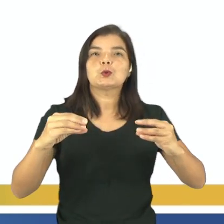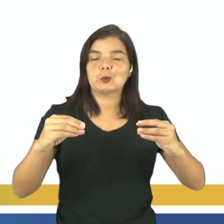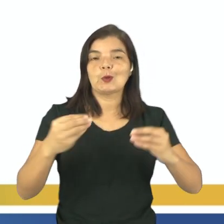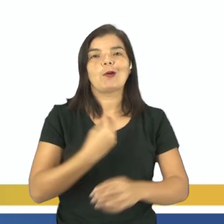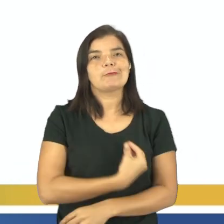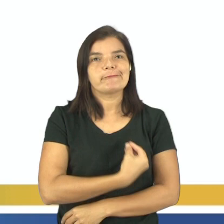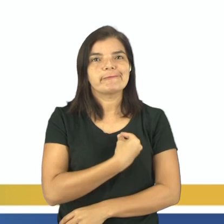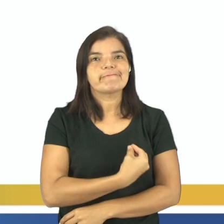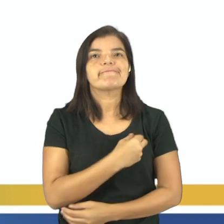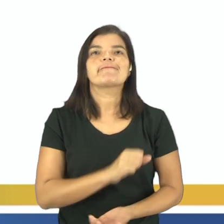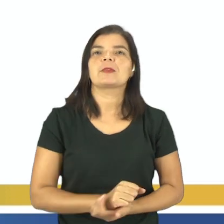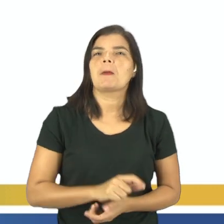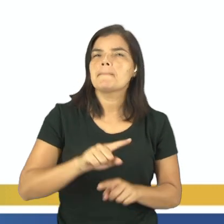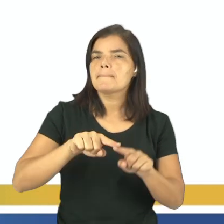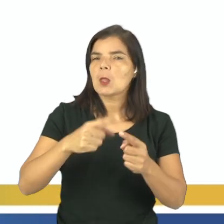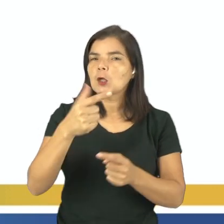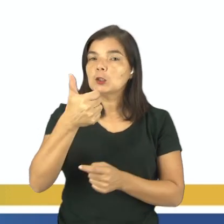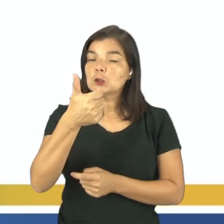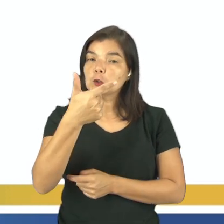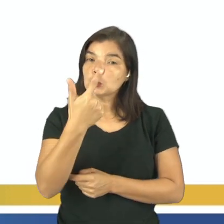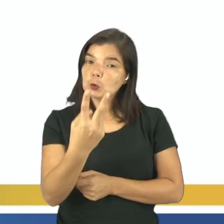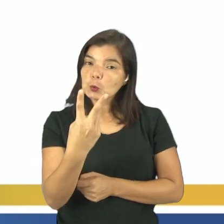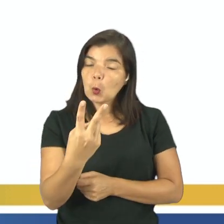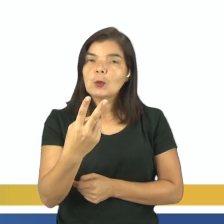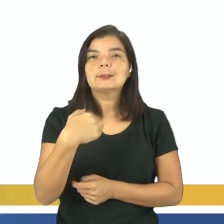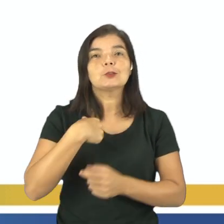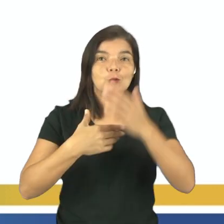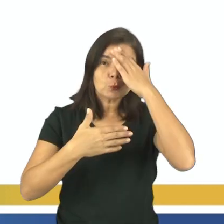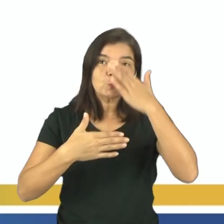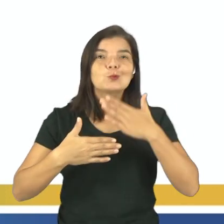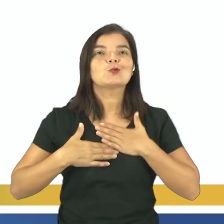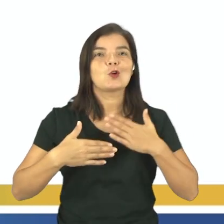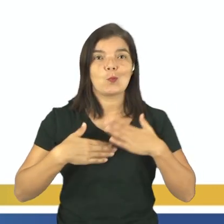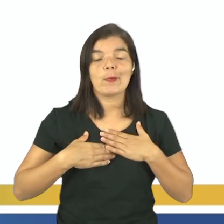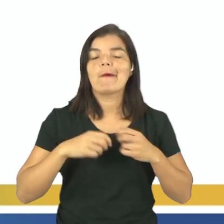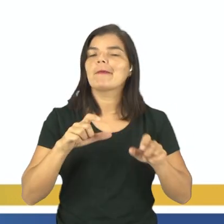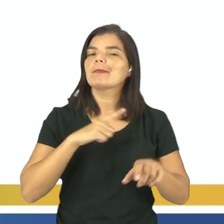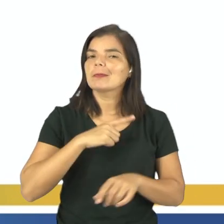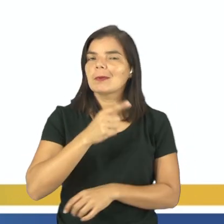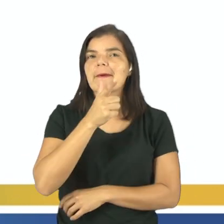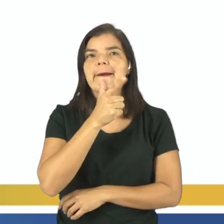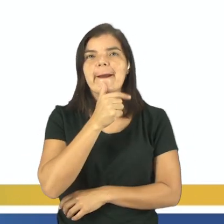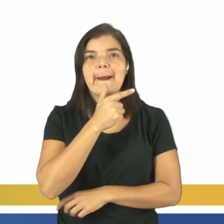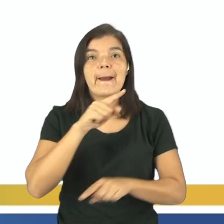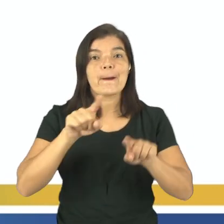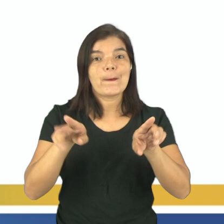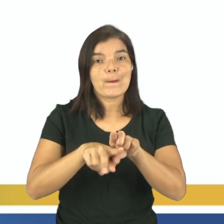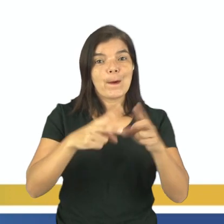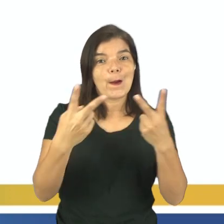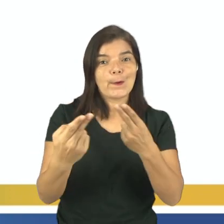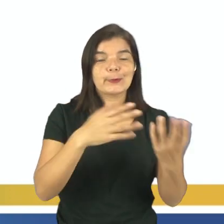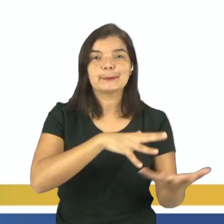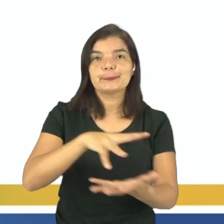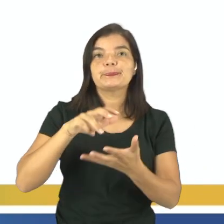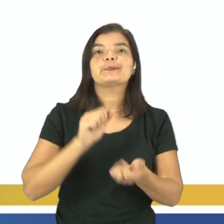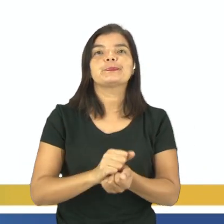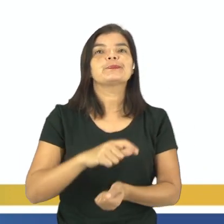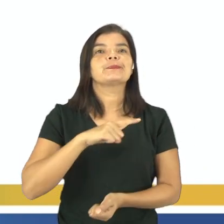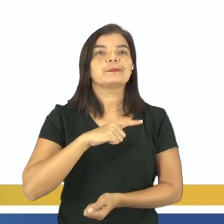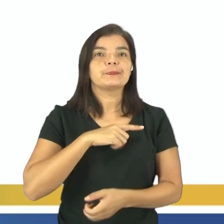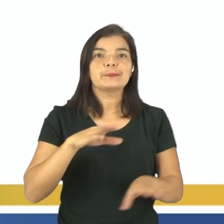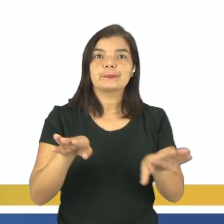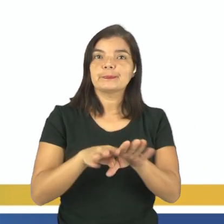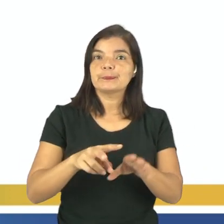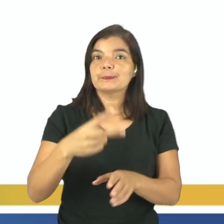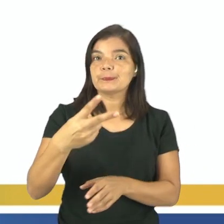indispensável à vida. Cerca de 2/3 do corpo humano são constituídos de água, assim como a superfície terrestre, que tem 2/3 de